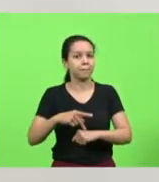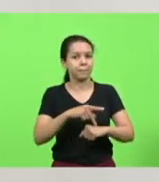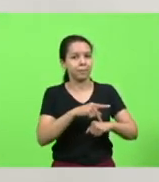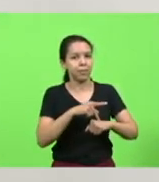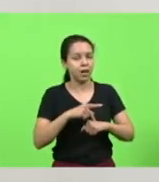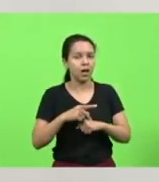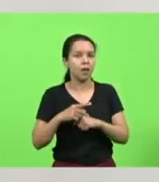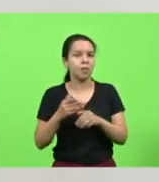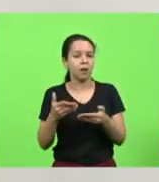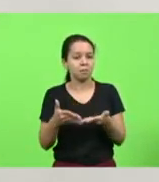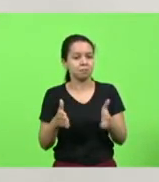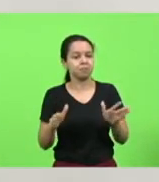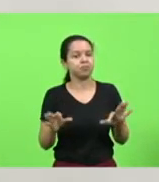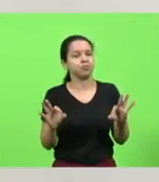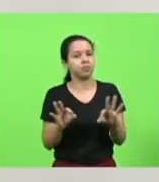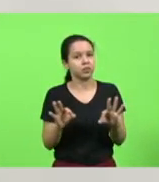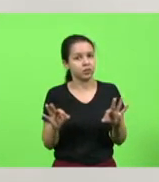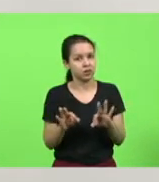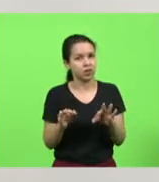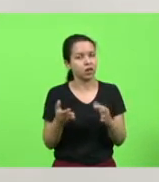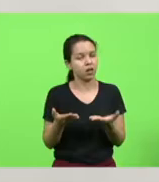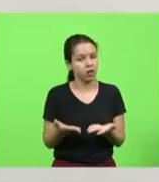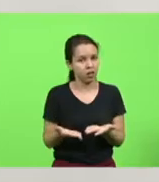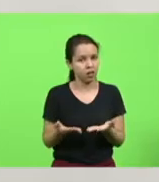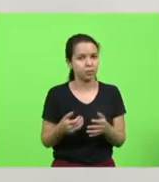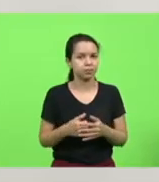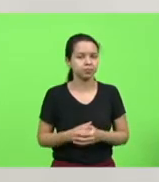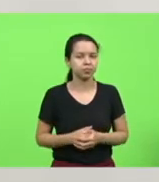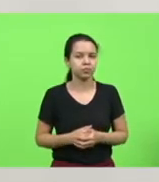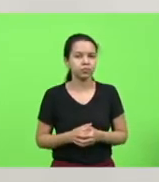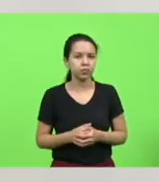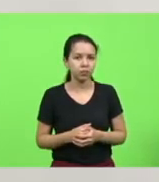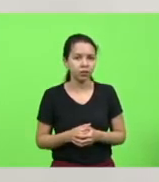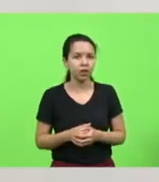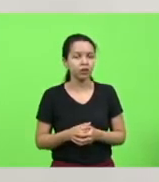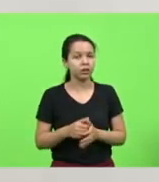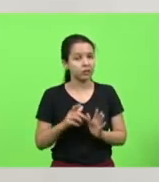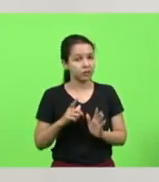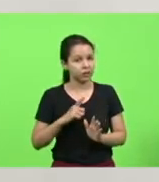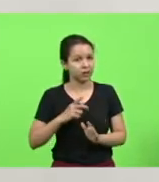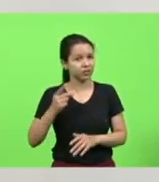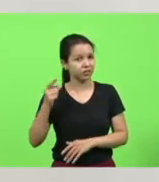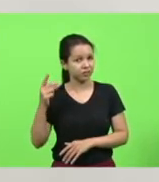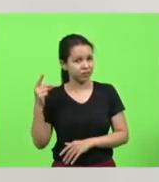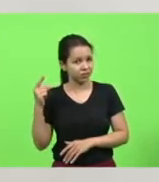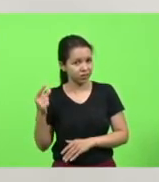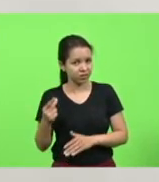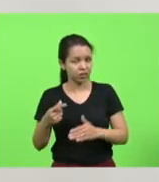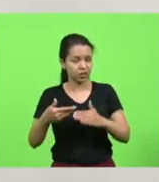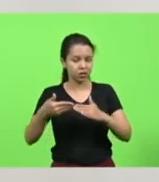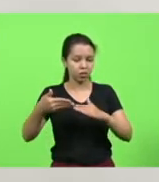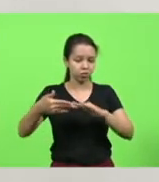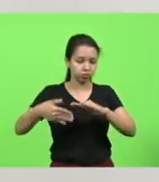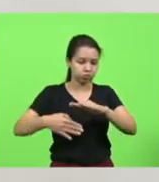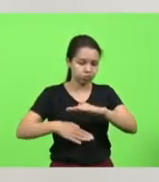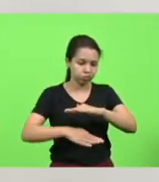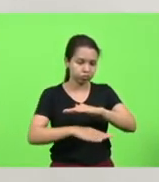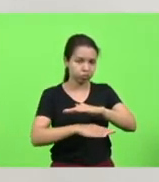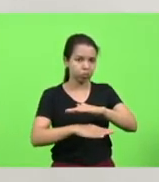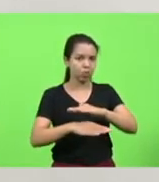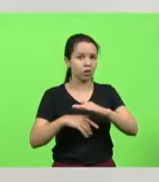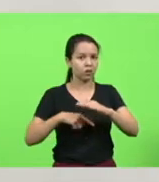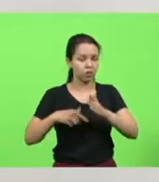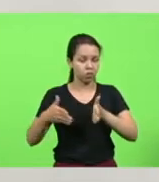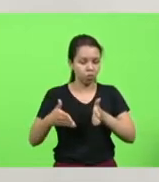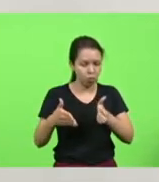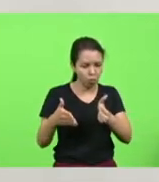calado. Então, o Molles, ele ainda tem um antigo Molles que está submerso e é um pequeno corredor. Os armadores,